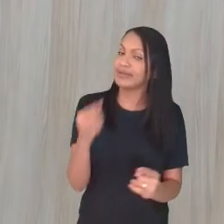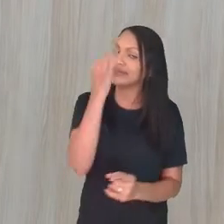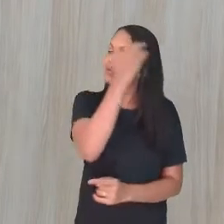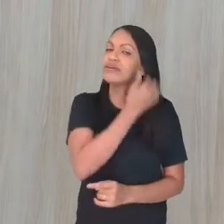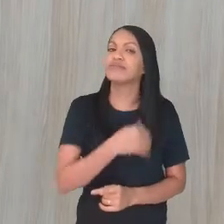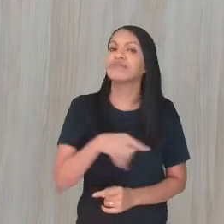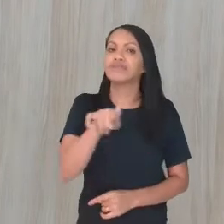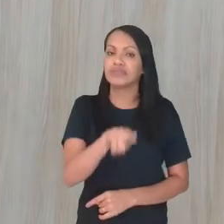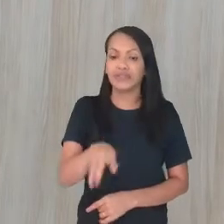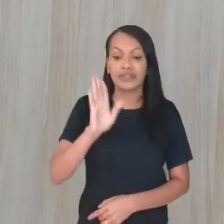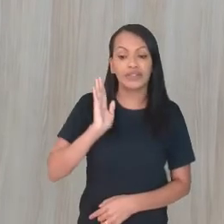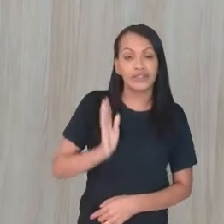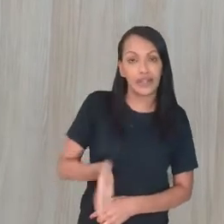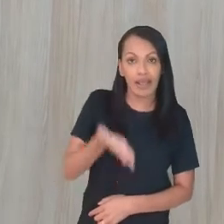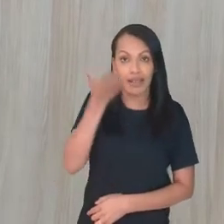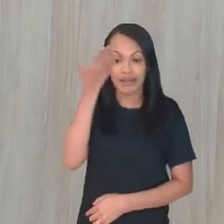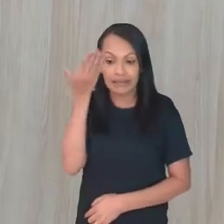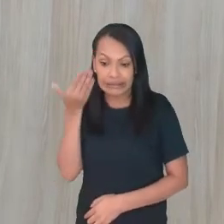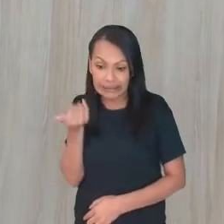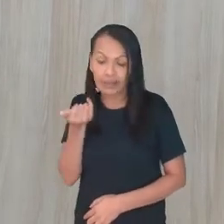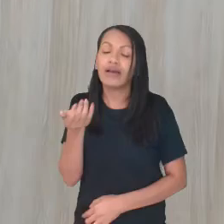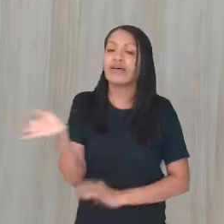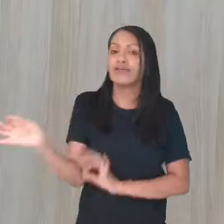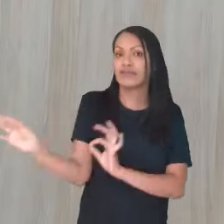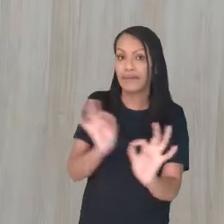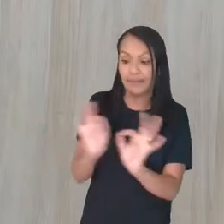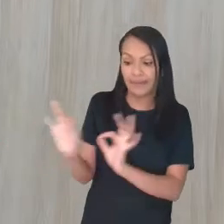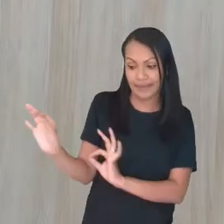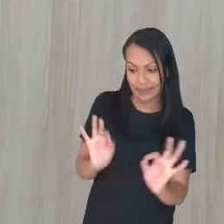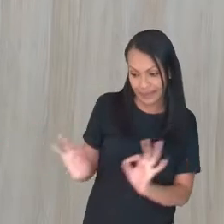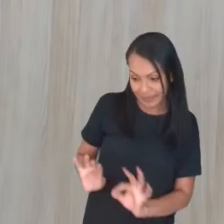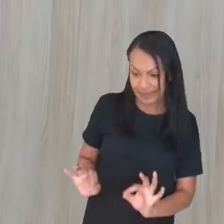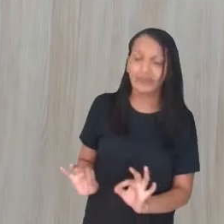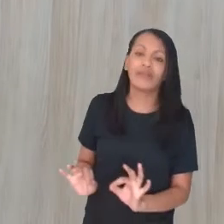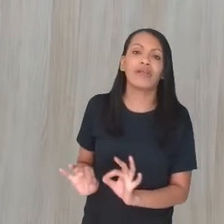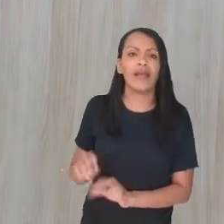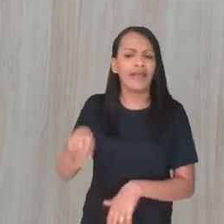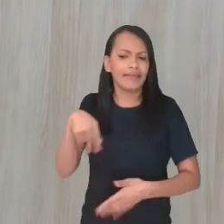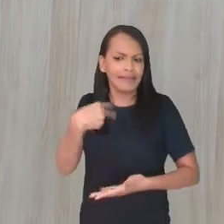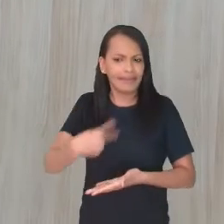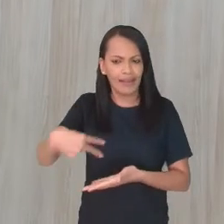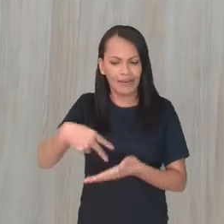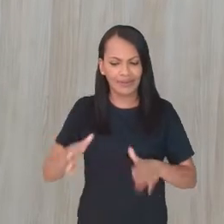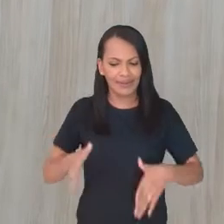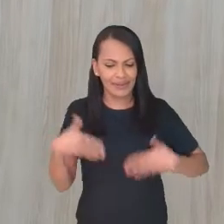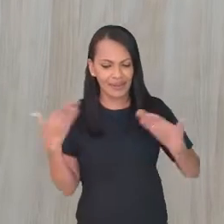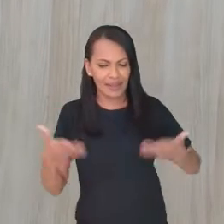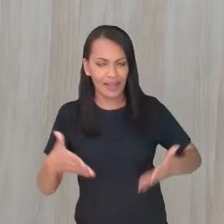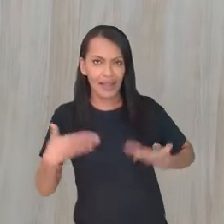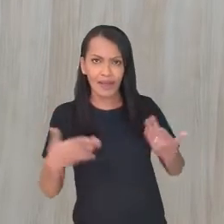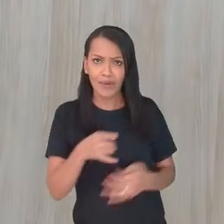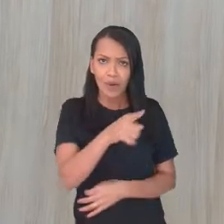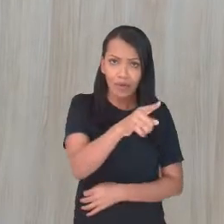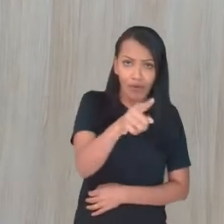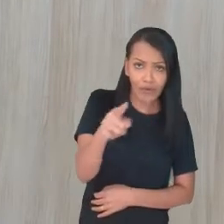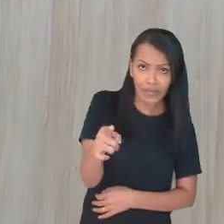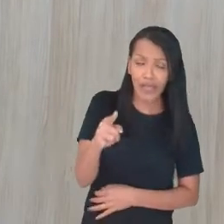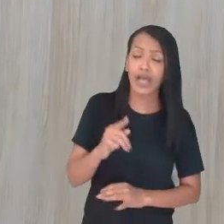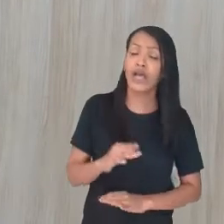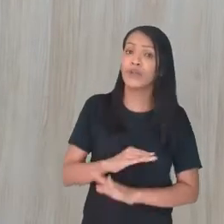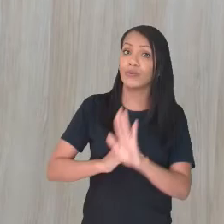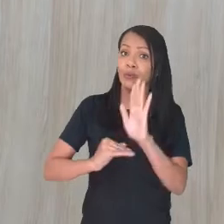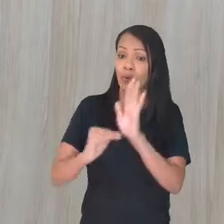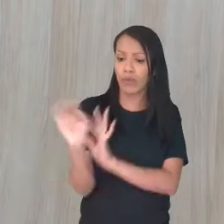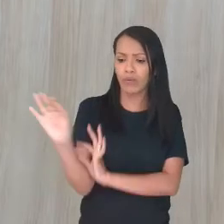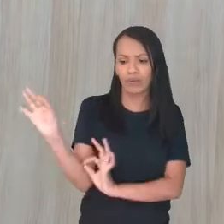como vocês já sabem, todo esse esquema aqui, essa dança, essa alegria, é para você. Tudo